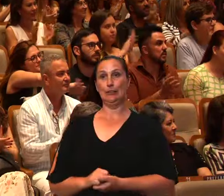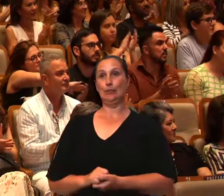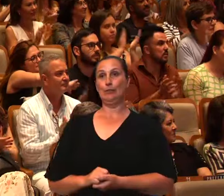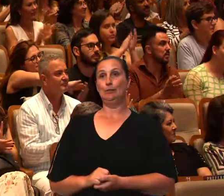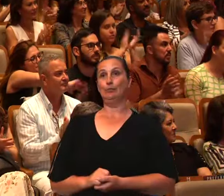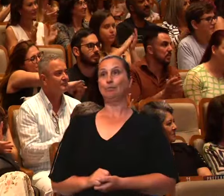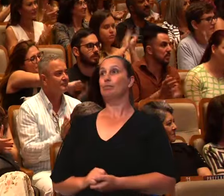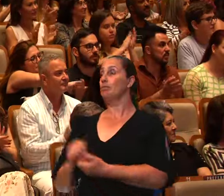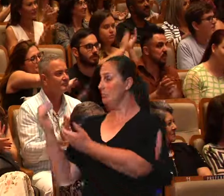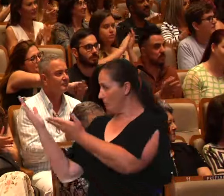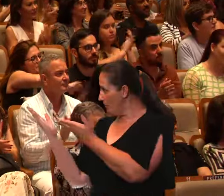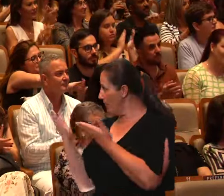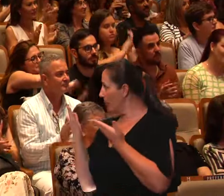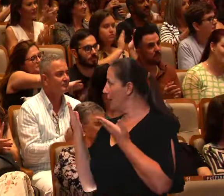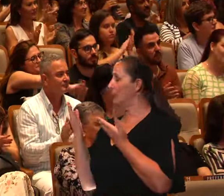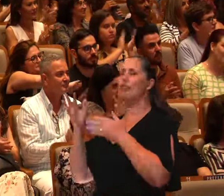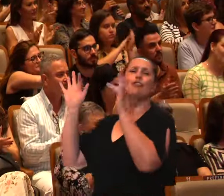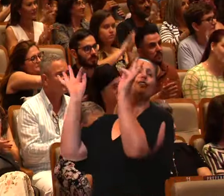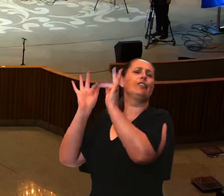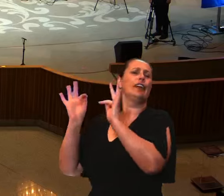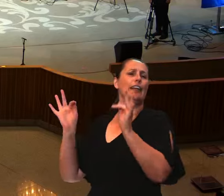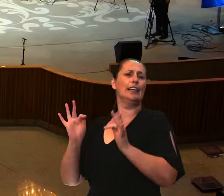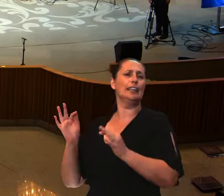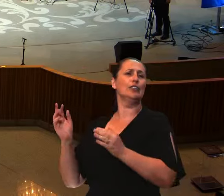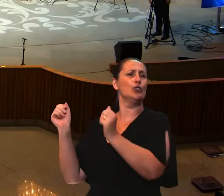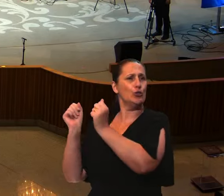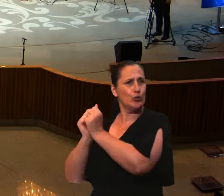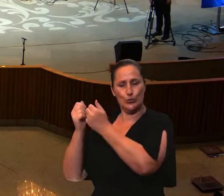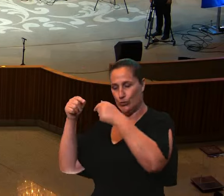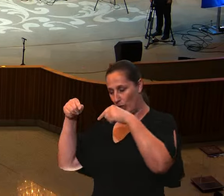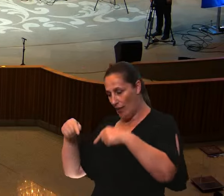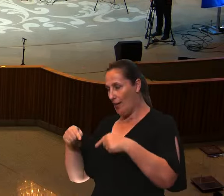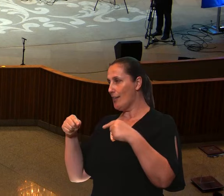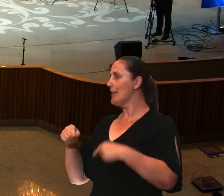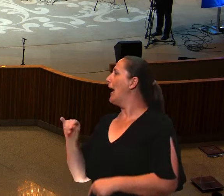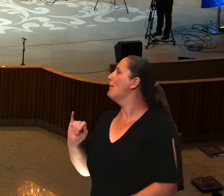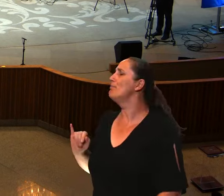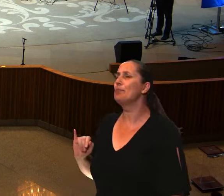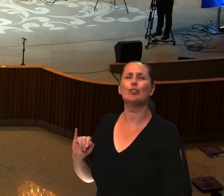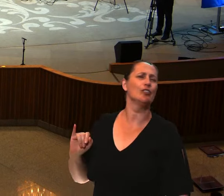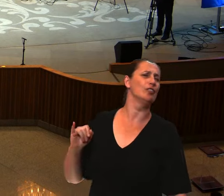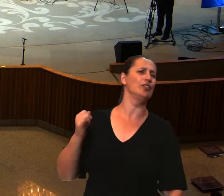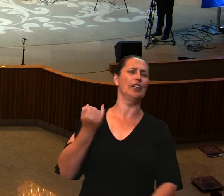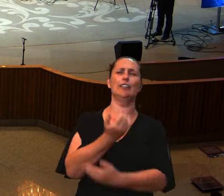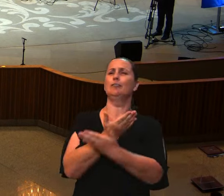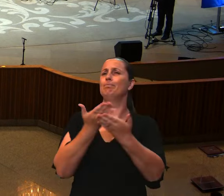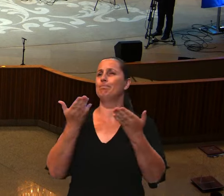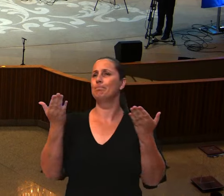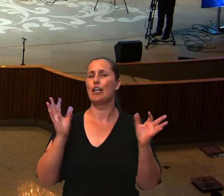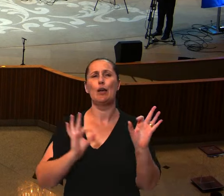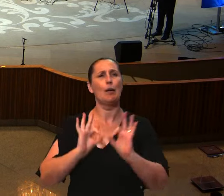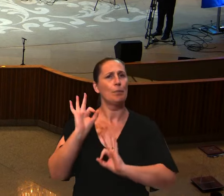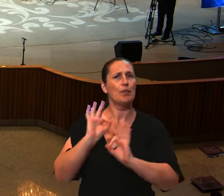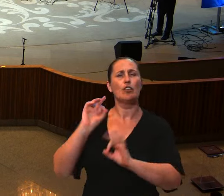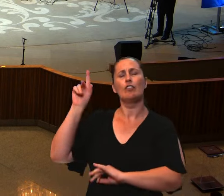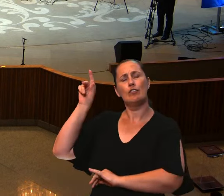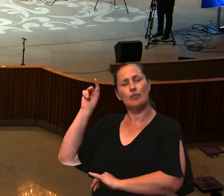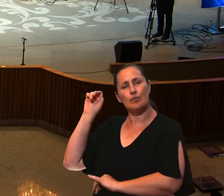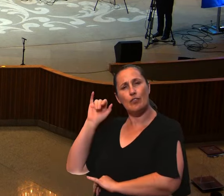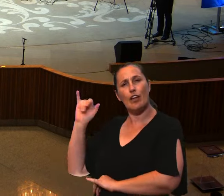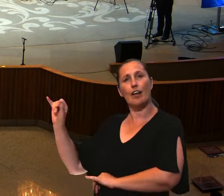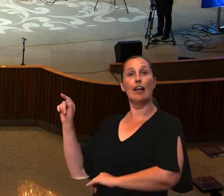amamos você eu tô muito feliz que você tá aqui Aproveite abre teu coração Deus vai falar contigo ele é